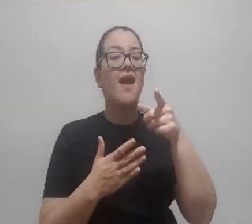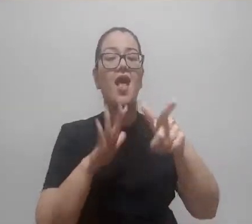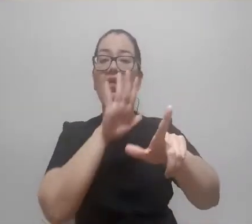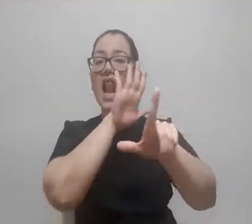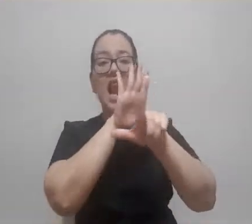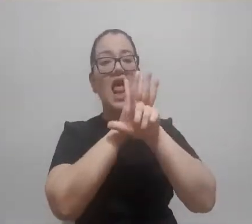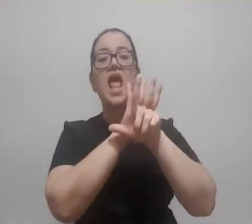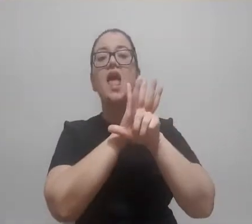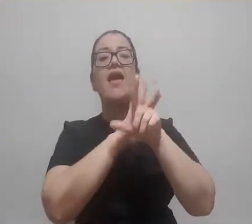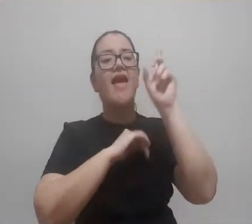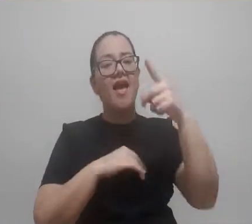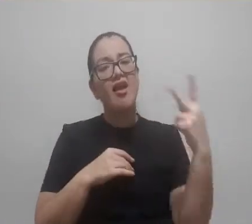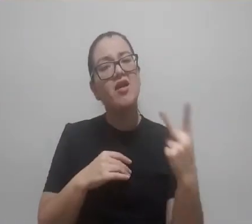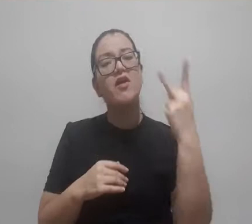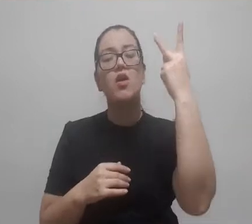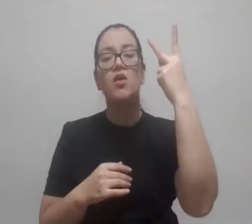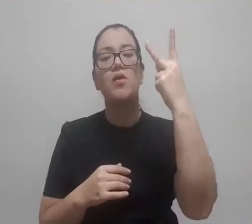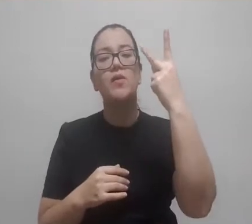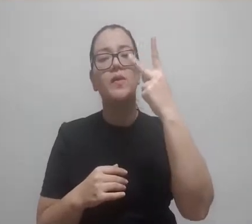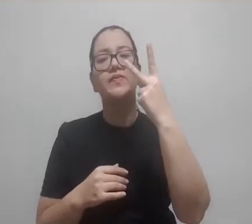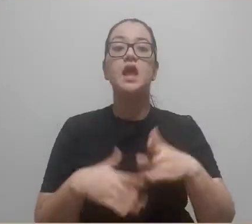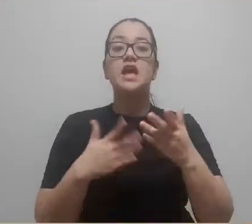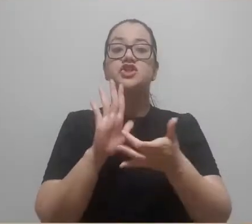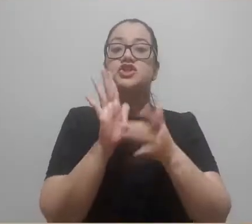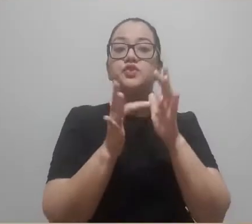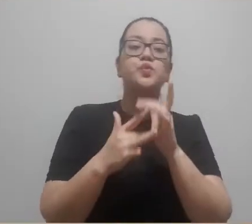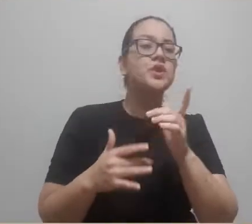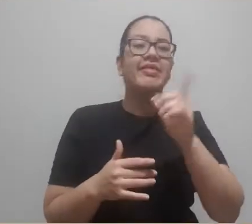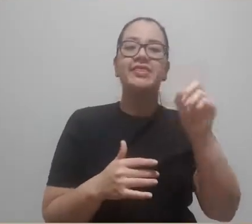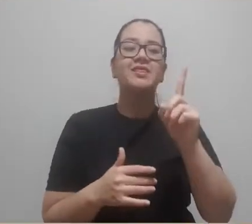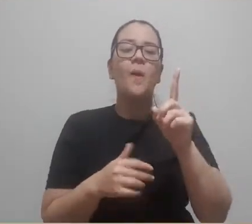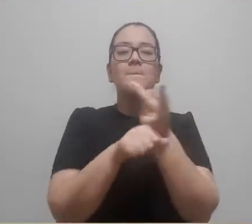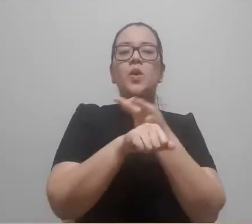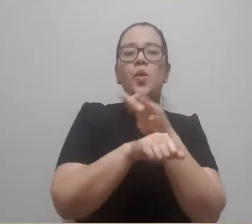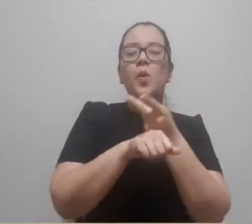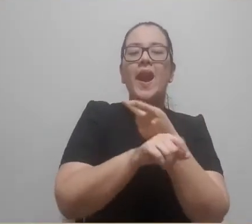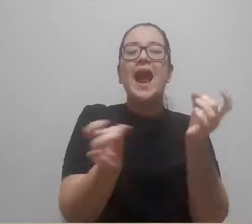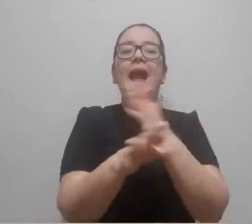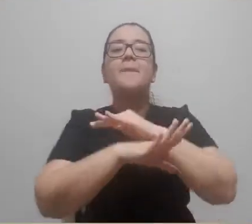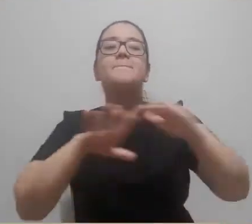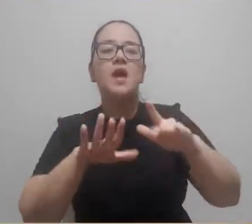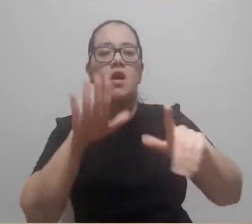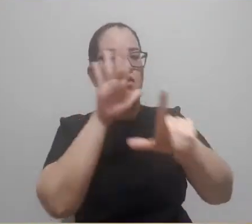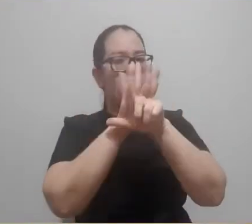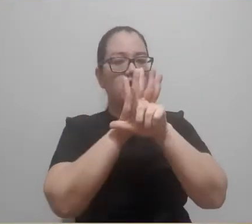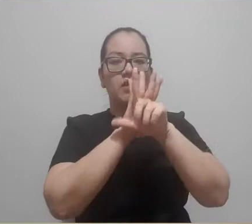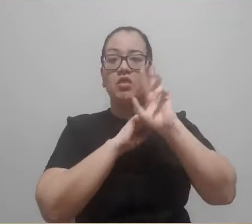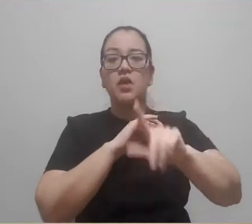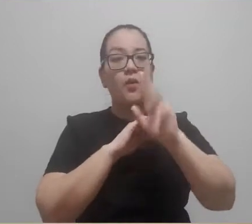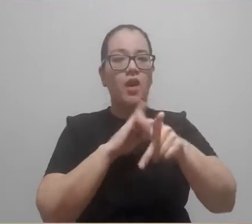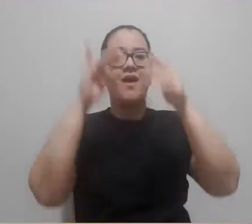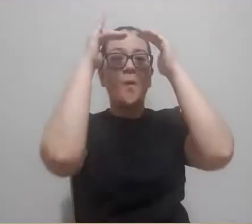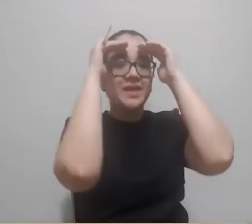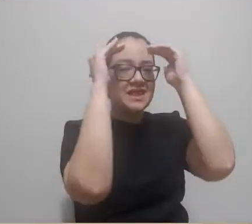encerrar, ele não fala em acrescentar, mas ele está falando em plena obediência, prestar plena obediência. Esse que é o significado